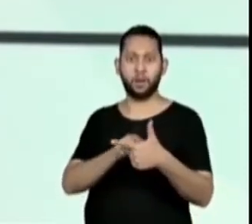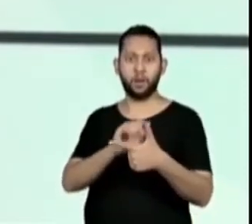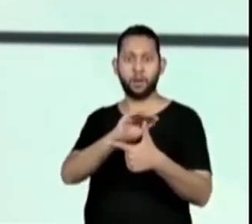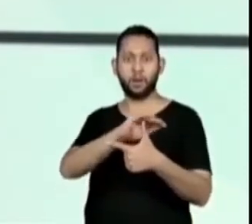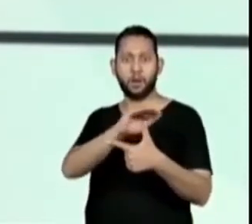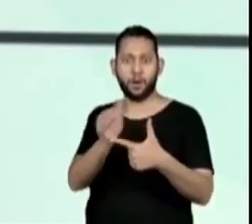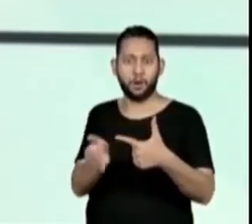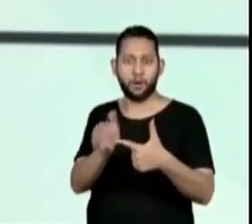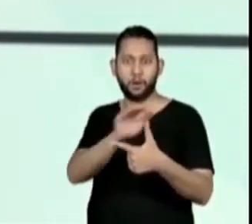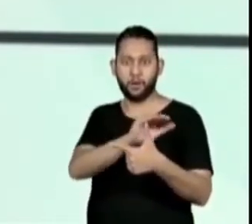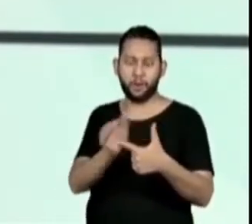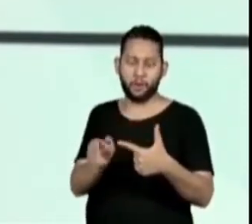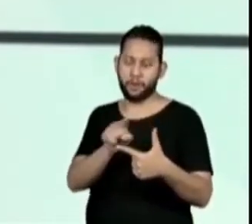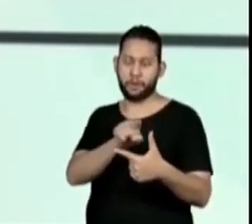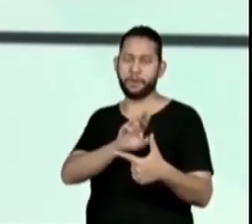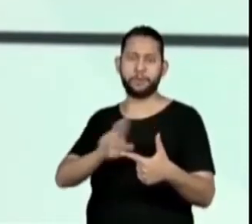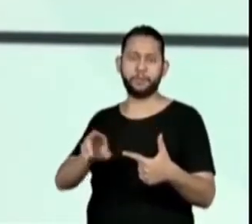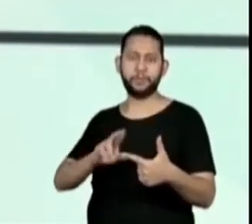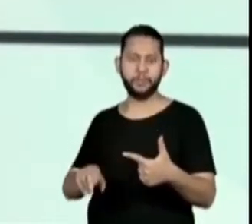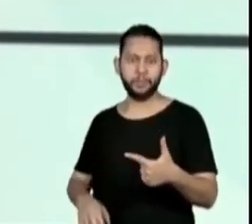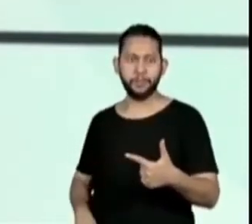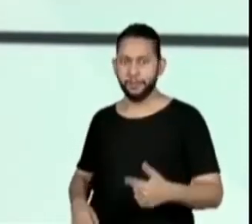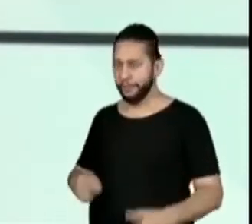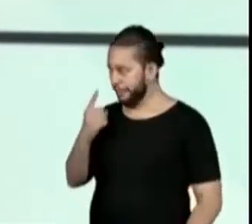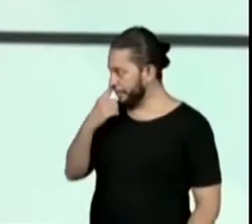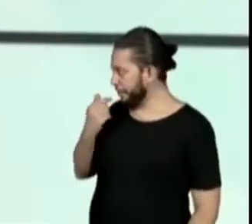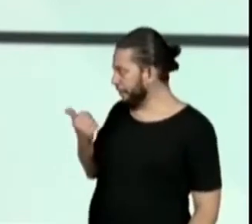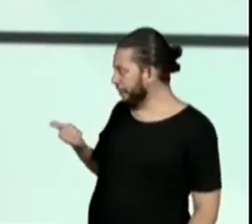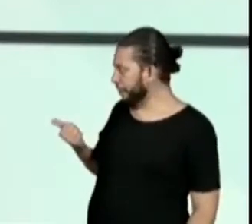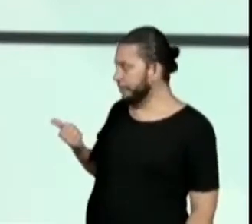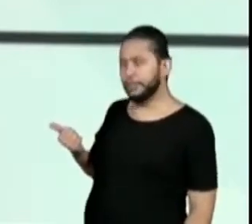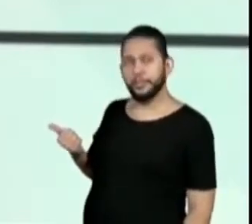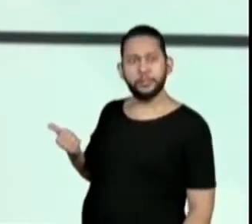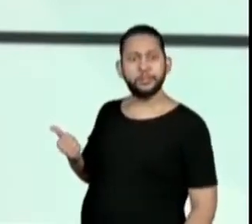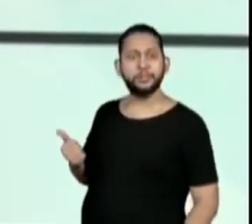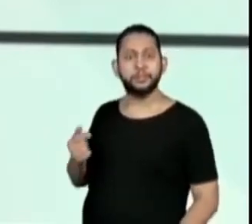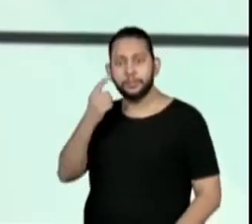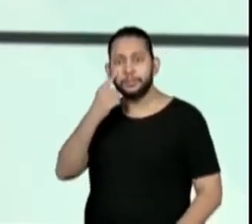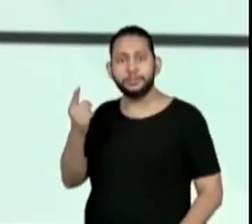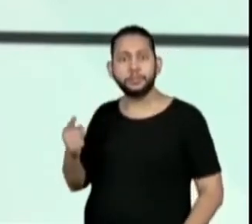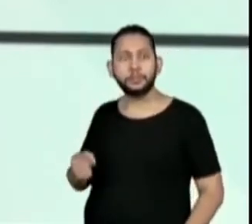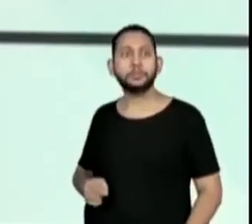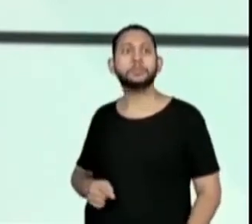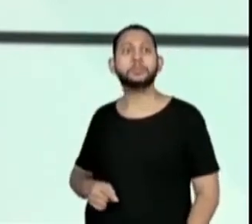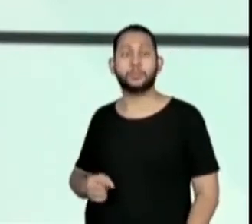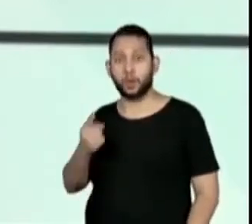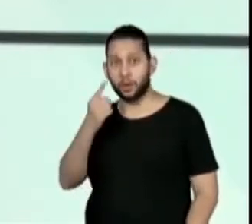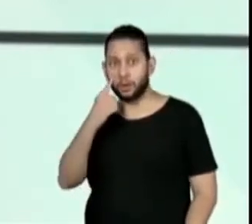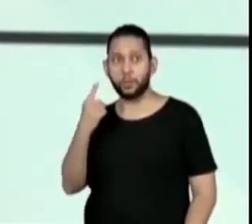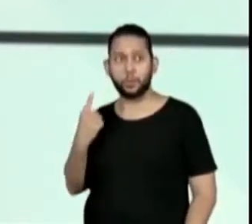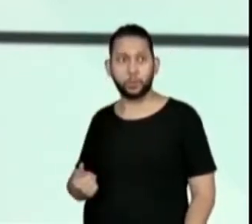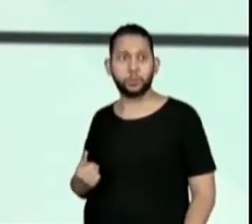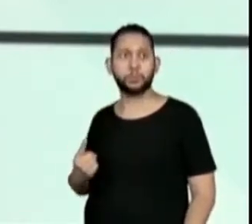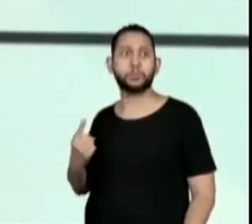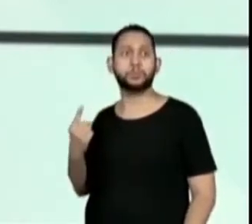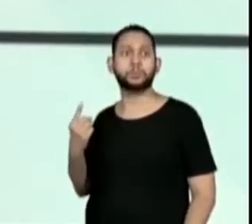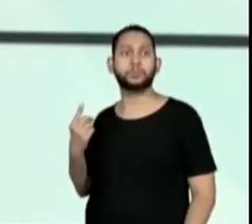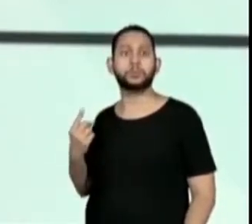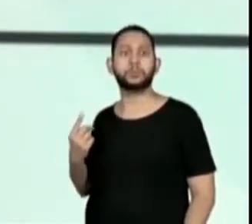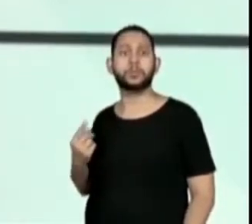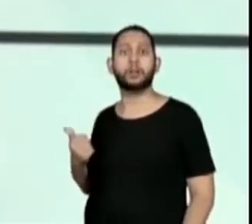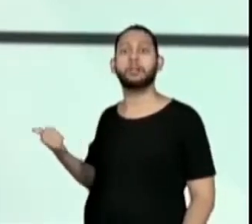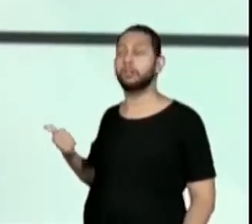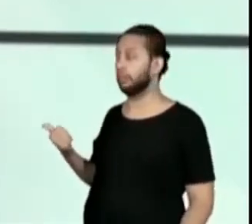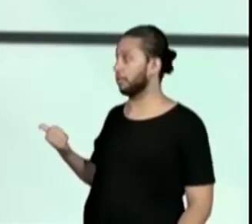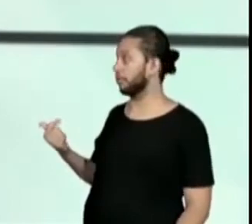Agora, olha aqui embaixo. Estão vendo aqui, ó? Um ângulo de 90 graus. Pode marcar, aqui tem um, ó. E no outro